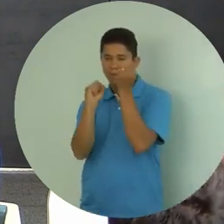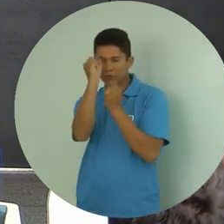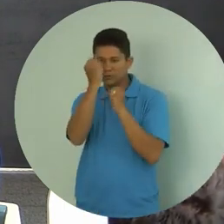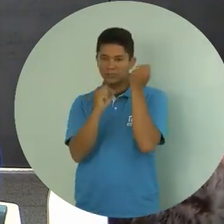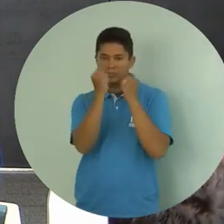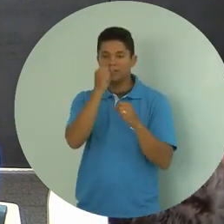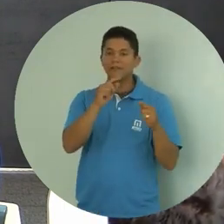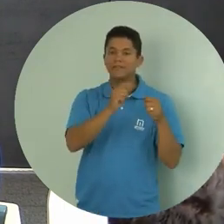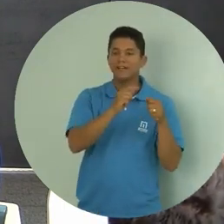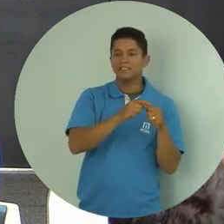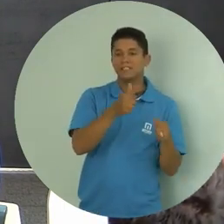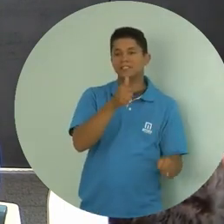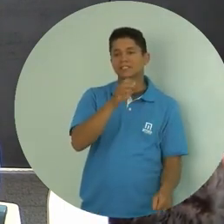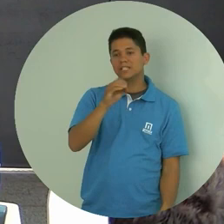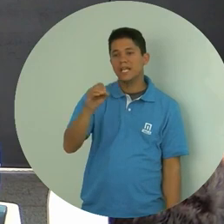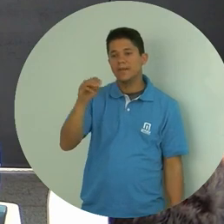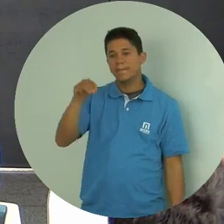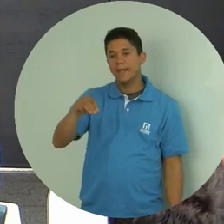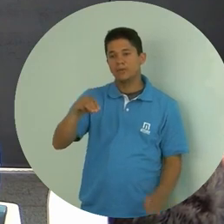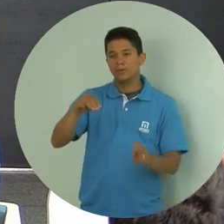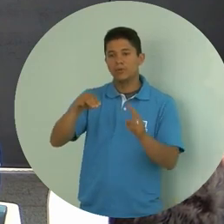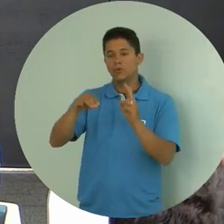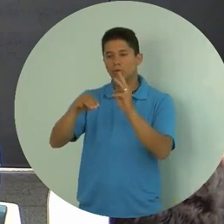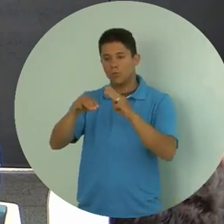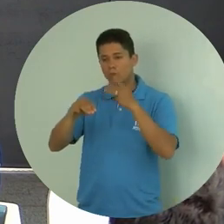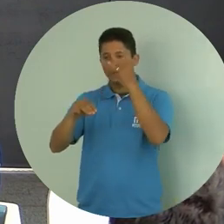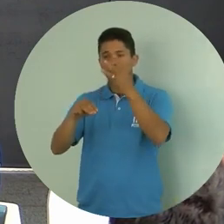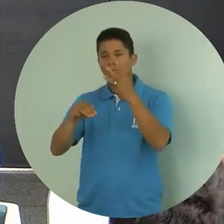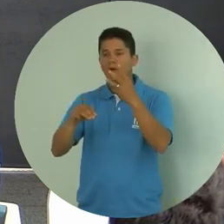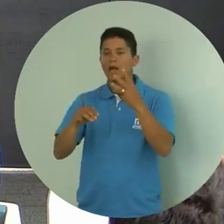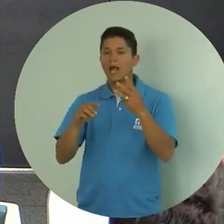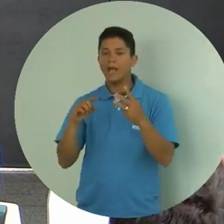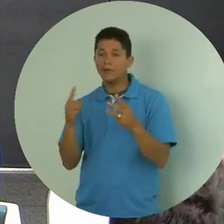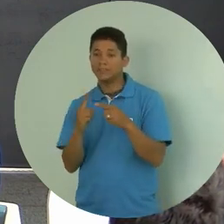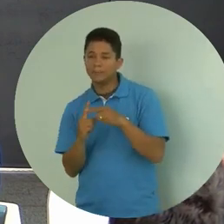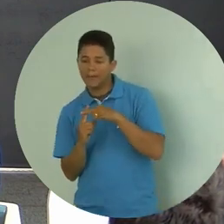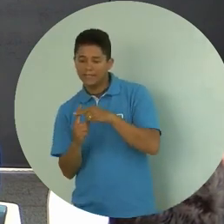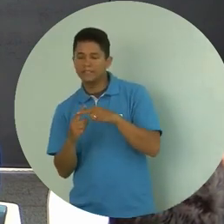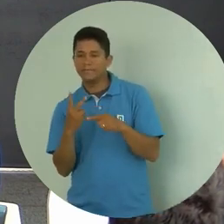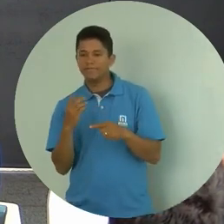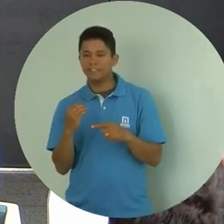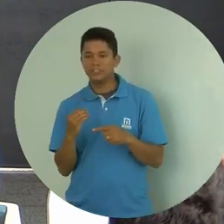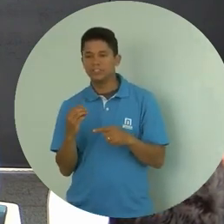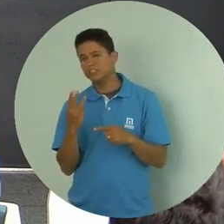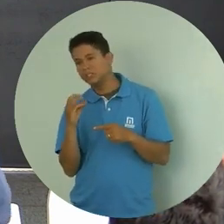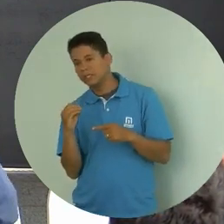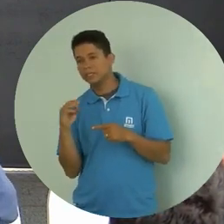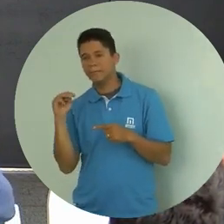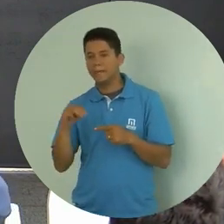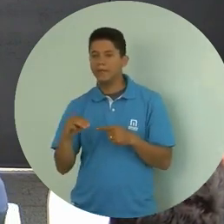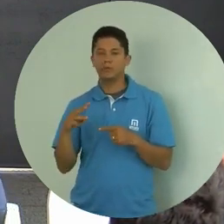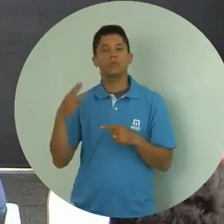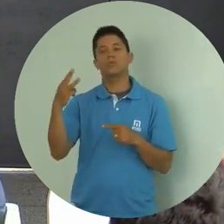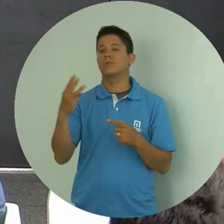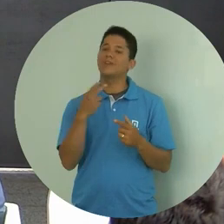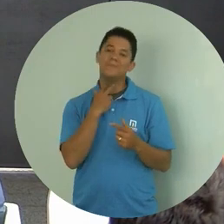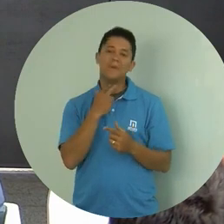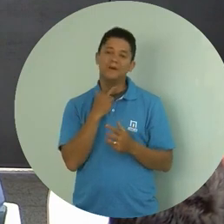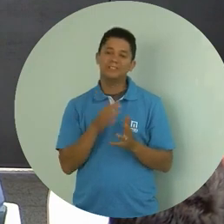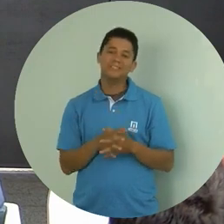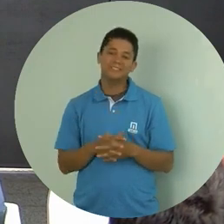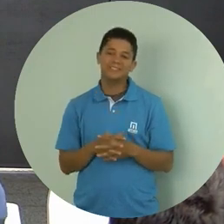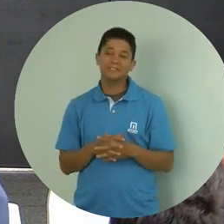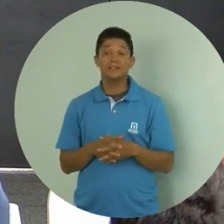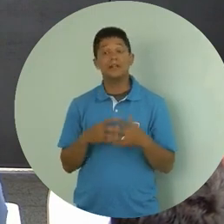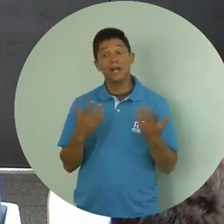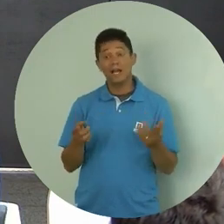dia, e o nosso representa mais 20, 30, ele não poderia. Então, num certo momento,